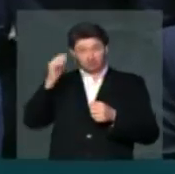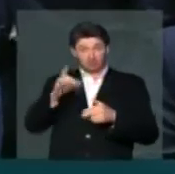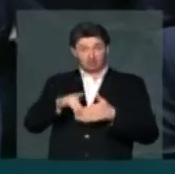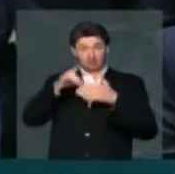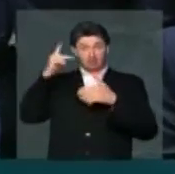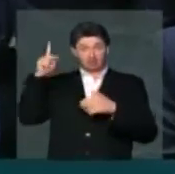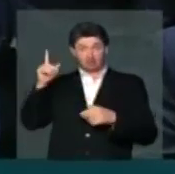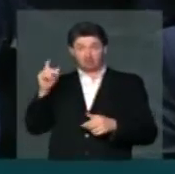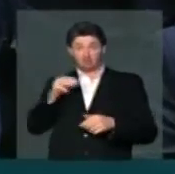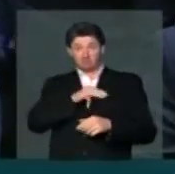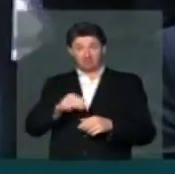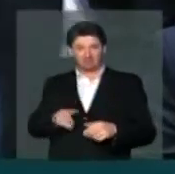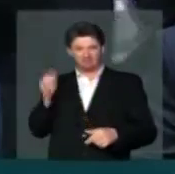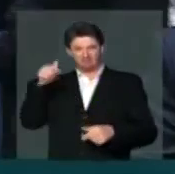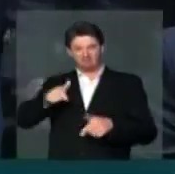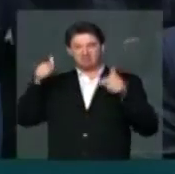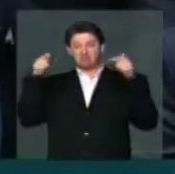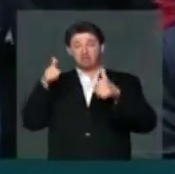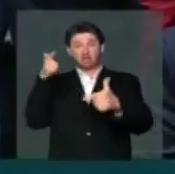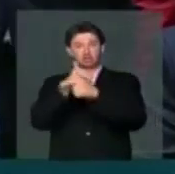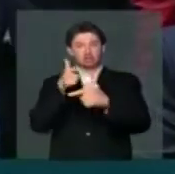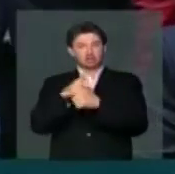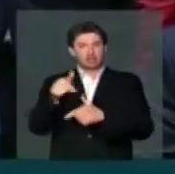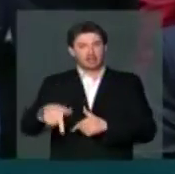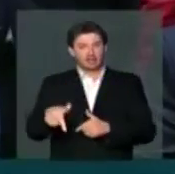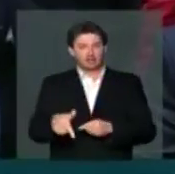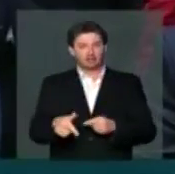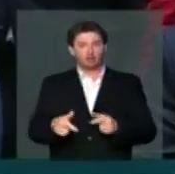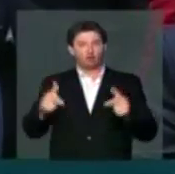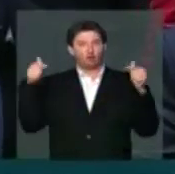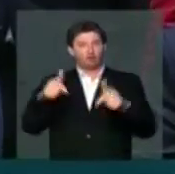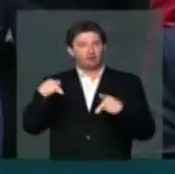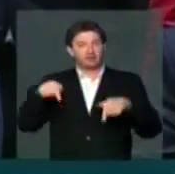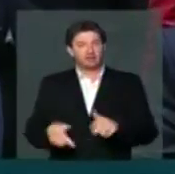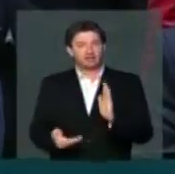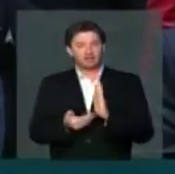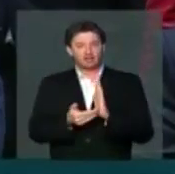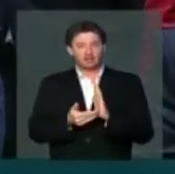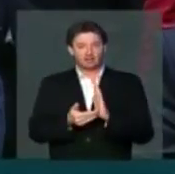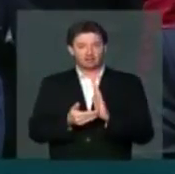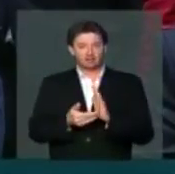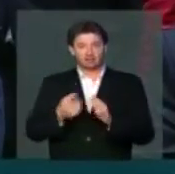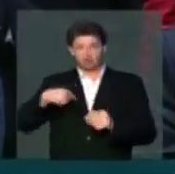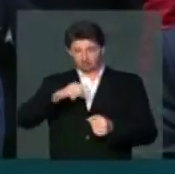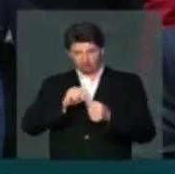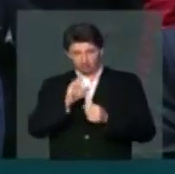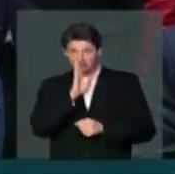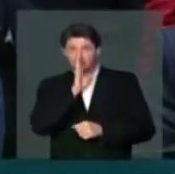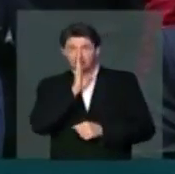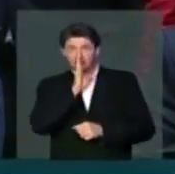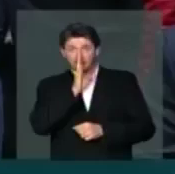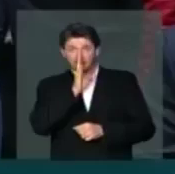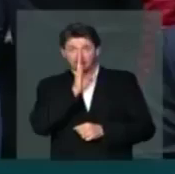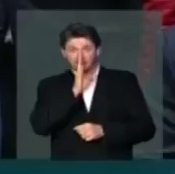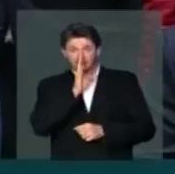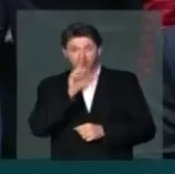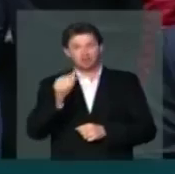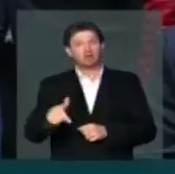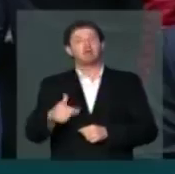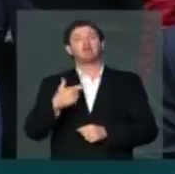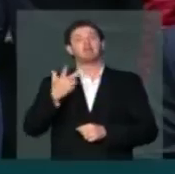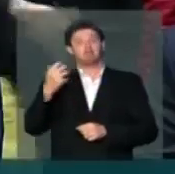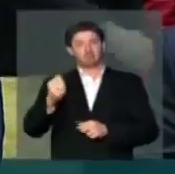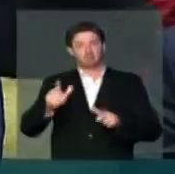seu venha afrontar essa casa e ofender essa casa e não faça nada, essa casa terá